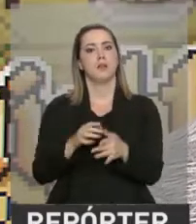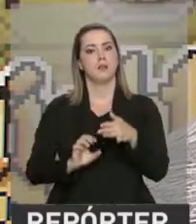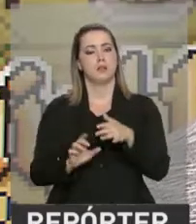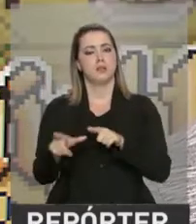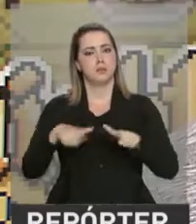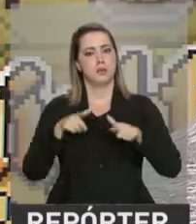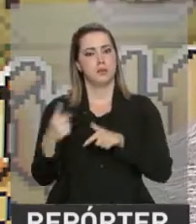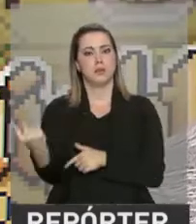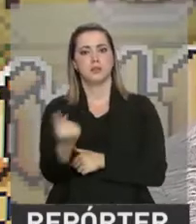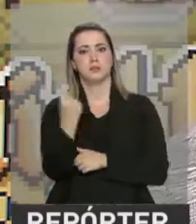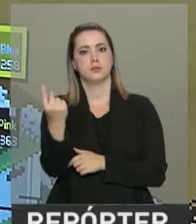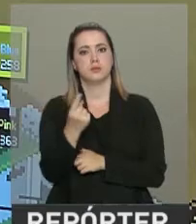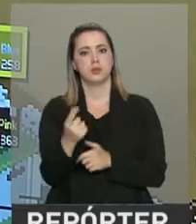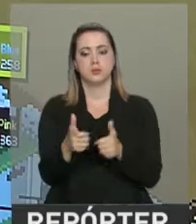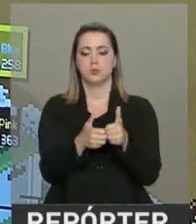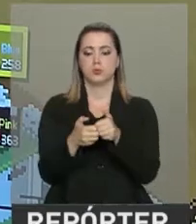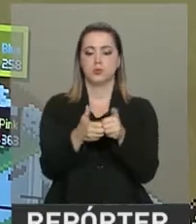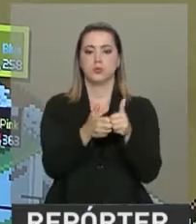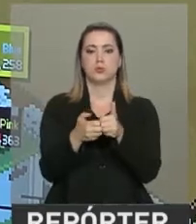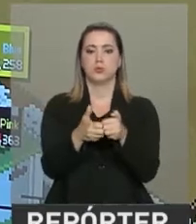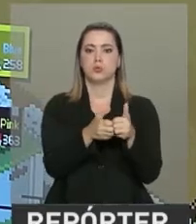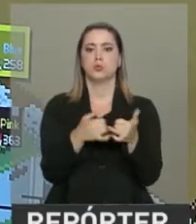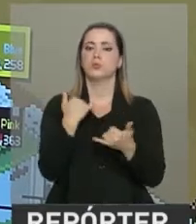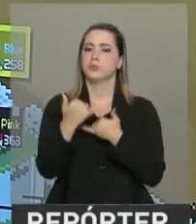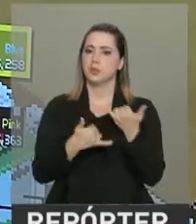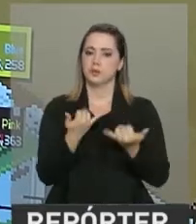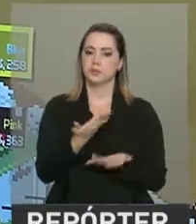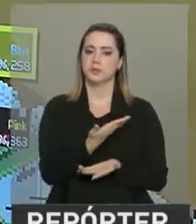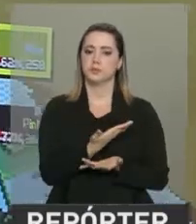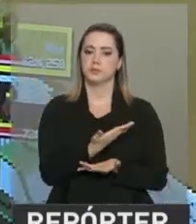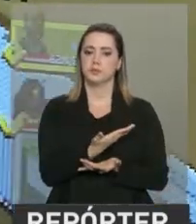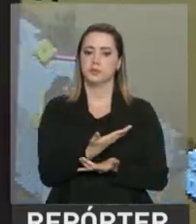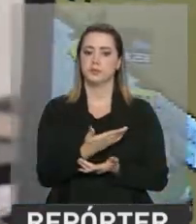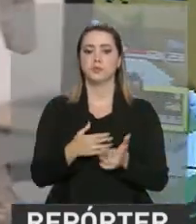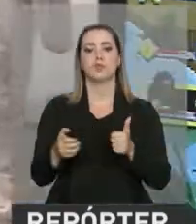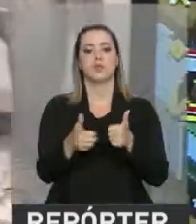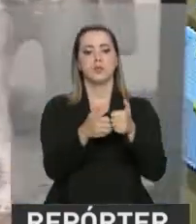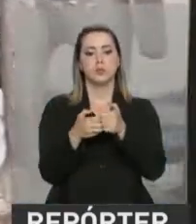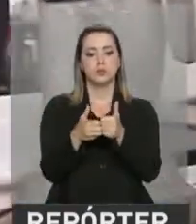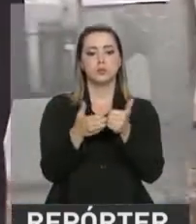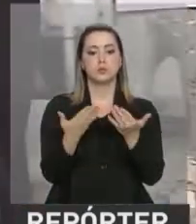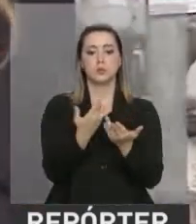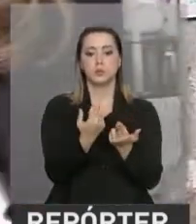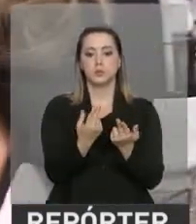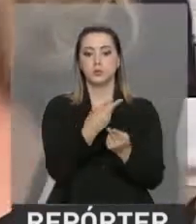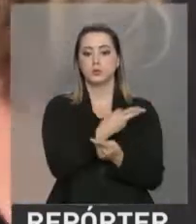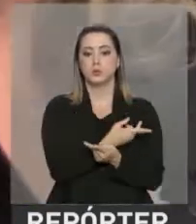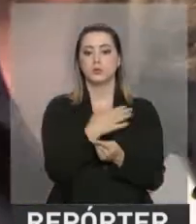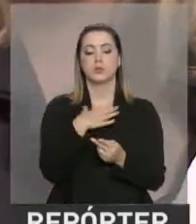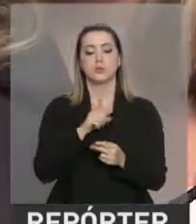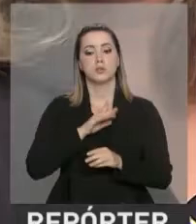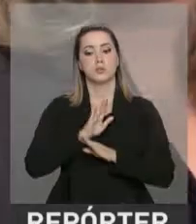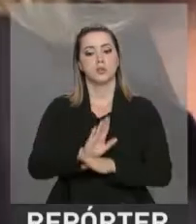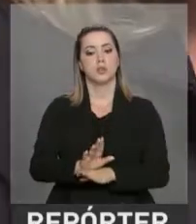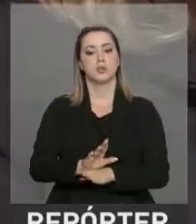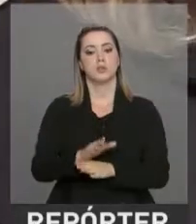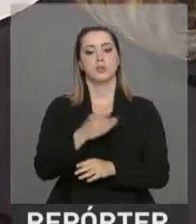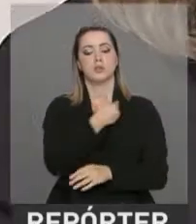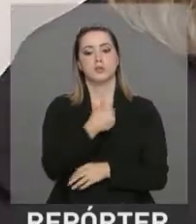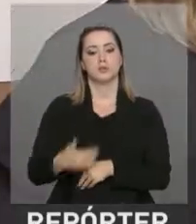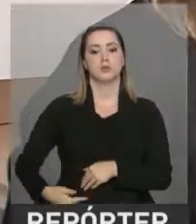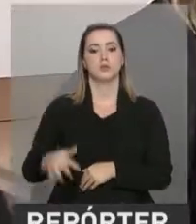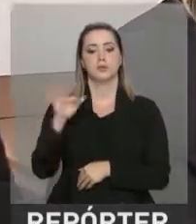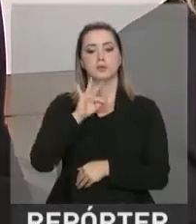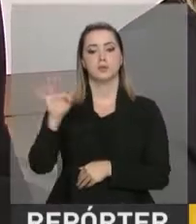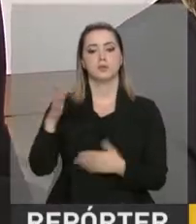com jogos de entretenimento games como esse desenvolvidos pela empresa do ovo agora vão ter apoio financeiro do governo federal a ancine